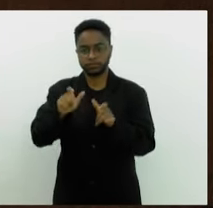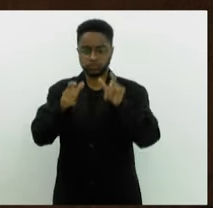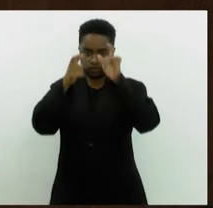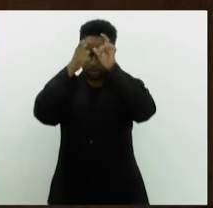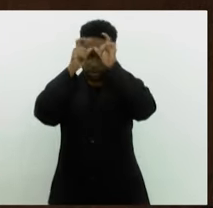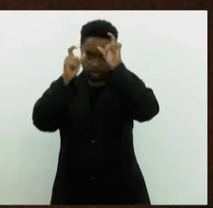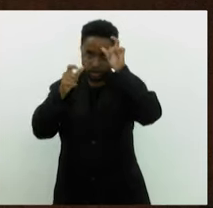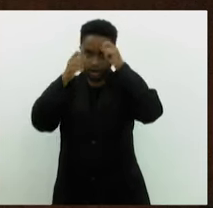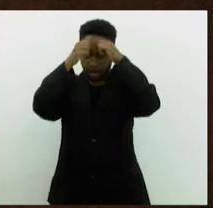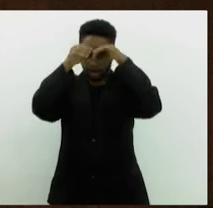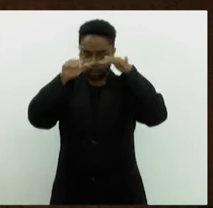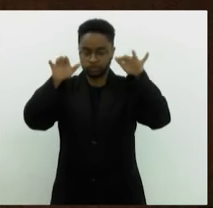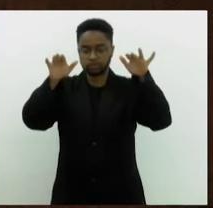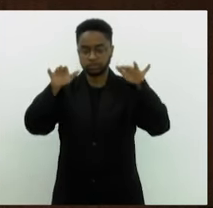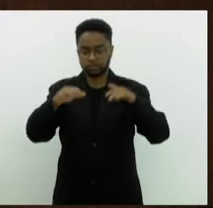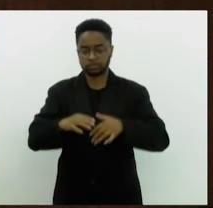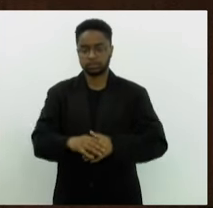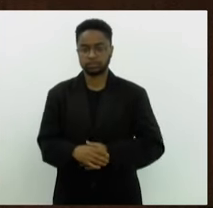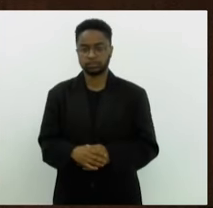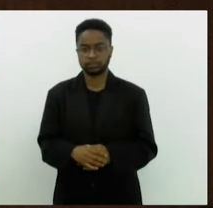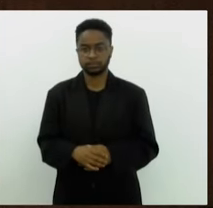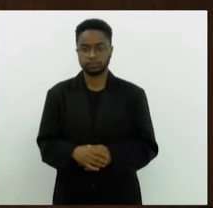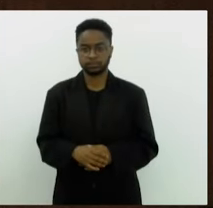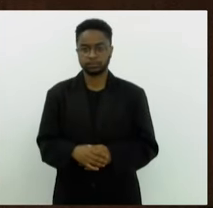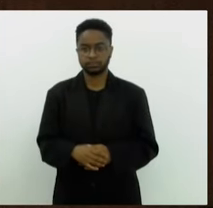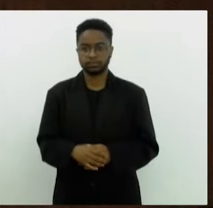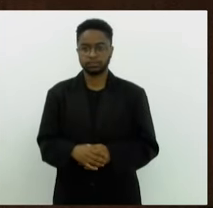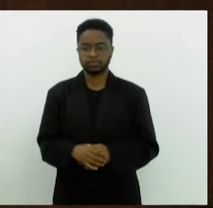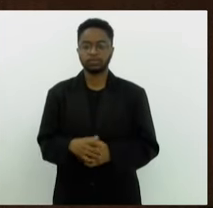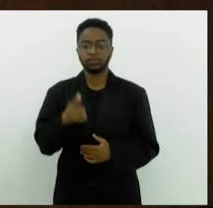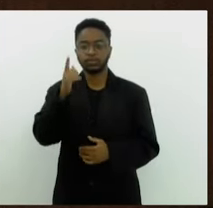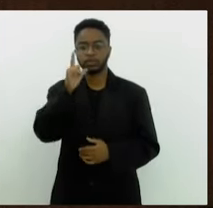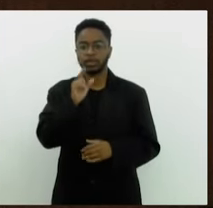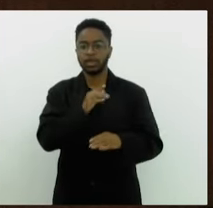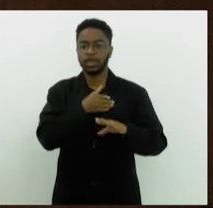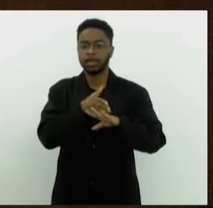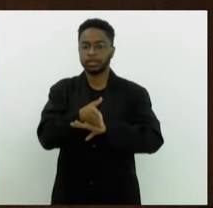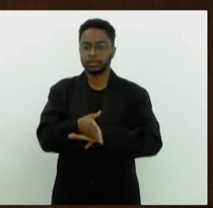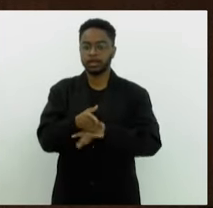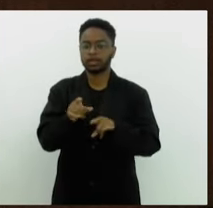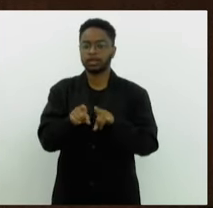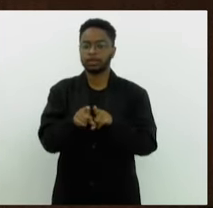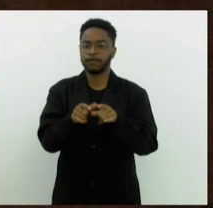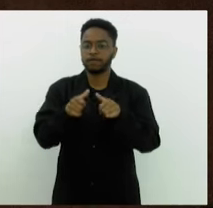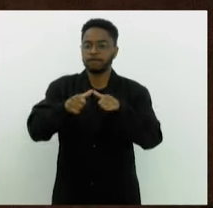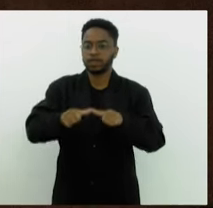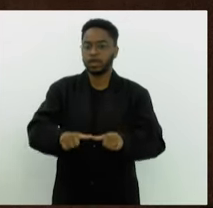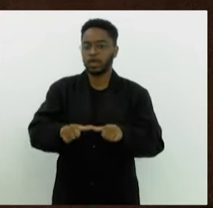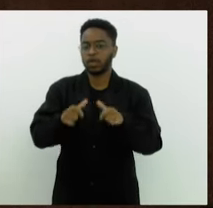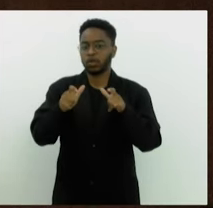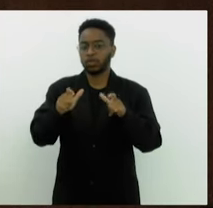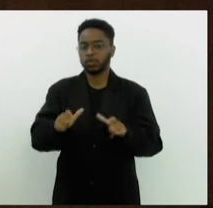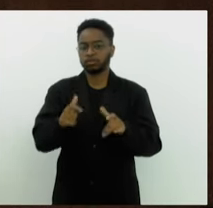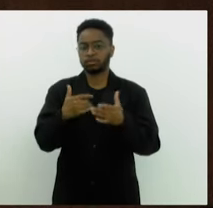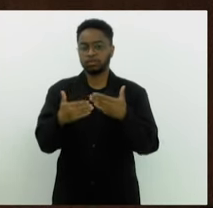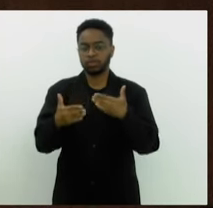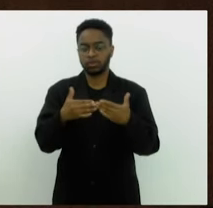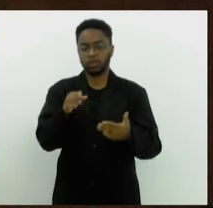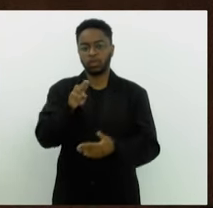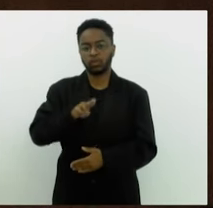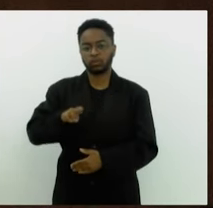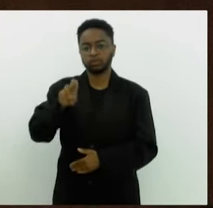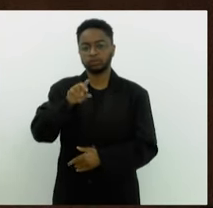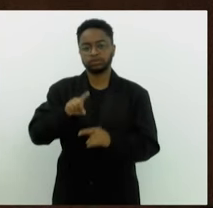espectro autista o ingresso e a permanência em qualquer local, portando